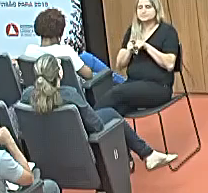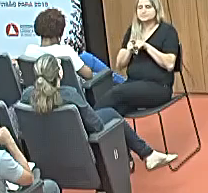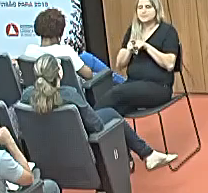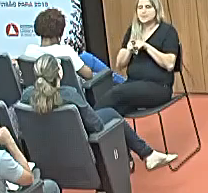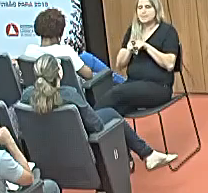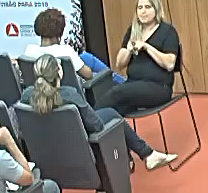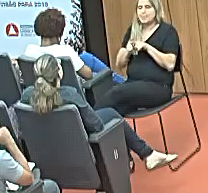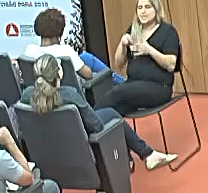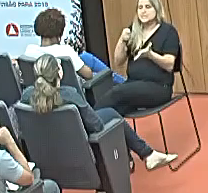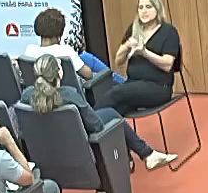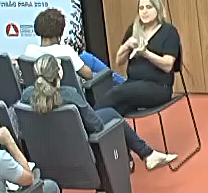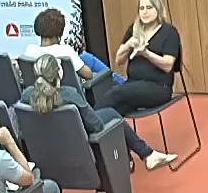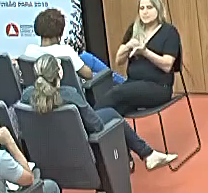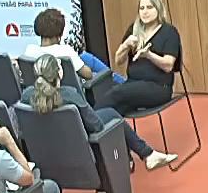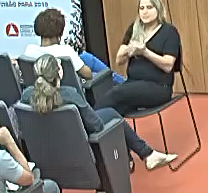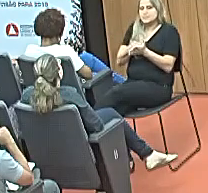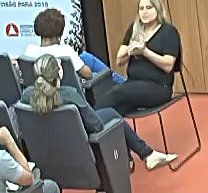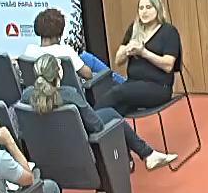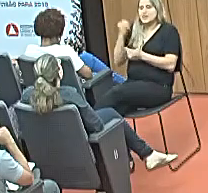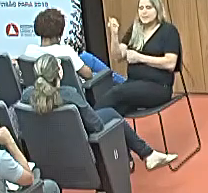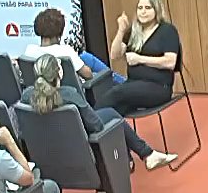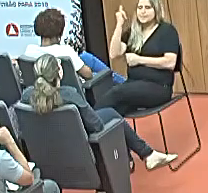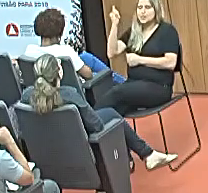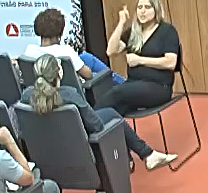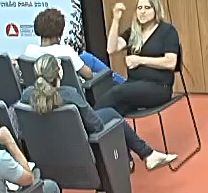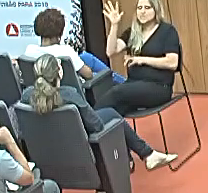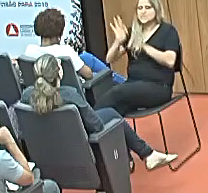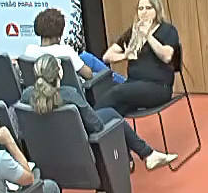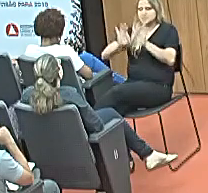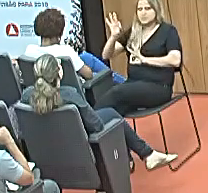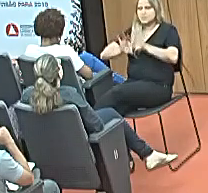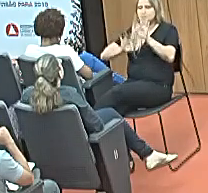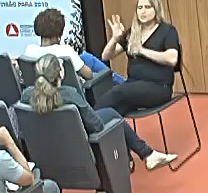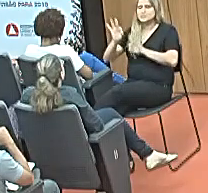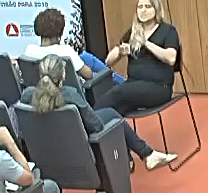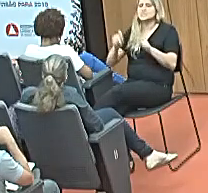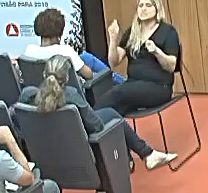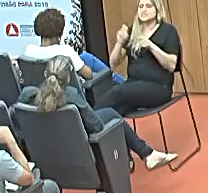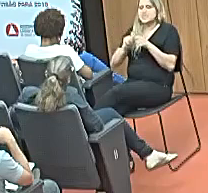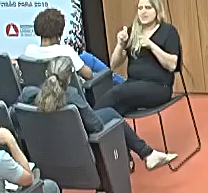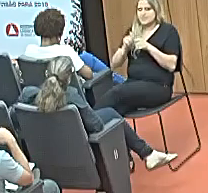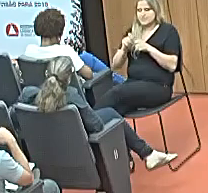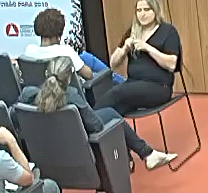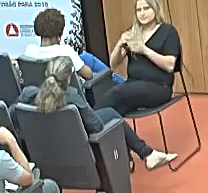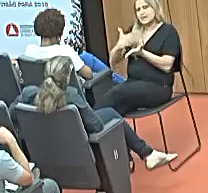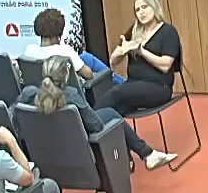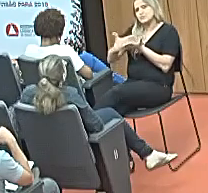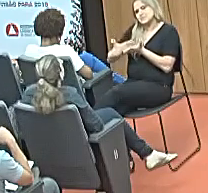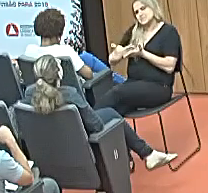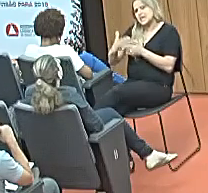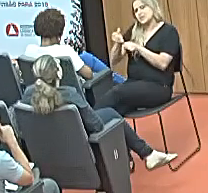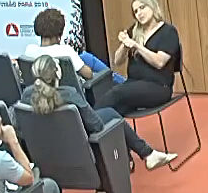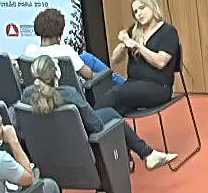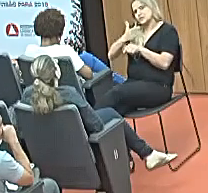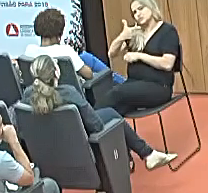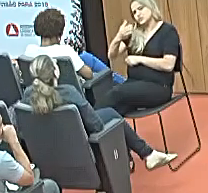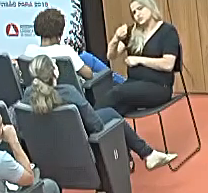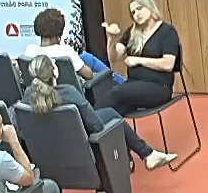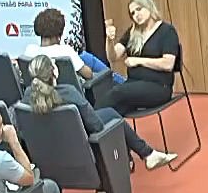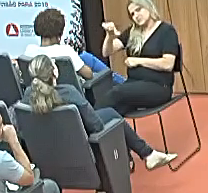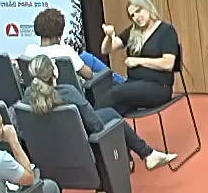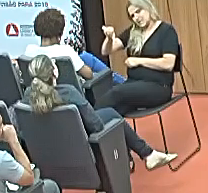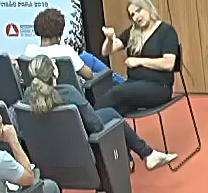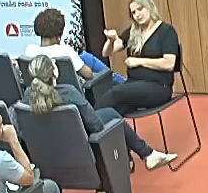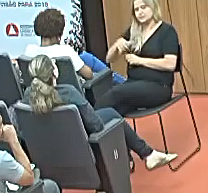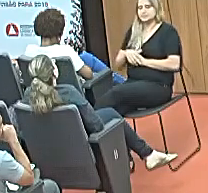reforça a importância dessa proposta ser instalada e constituída é a partir de 2019 essas imagens chegando